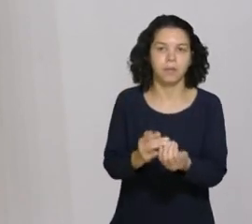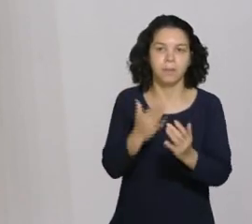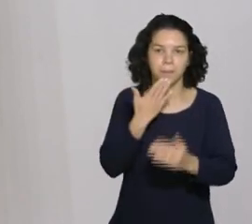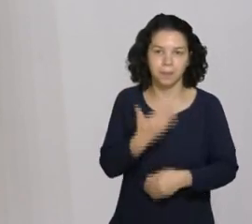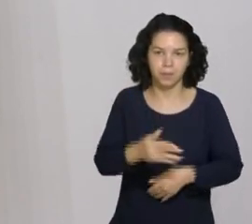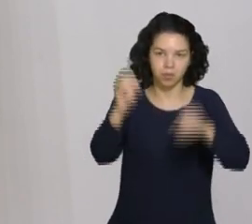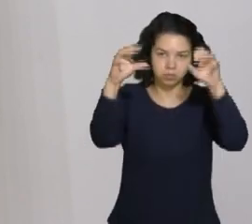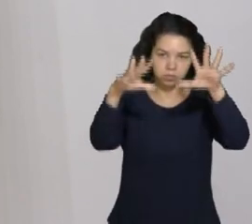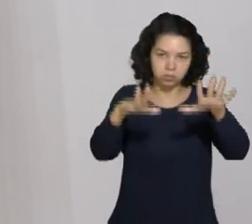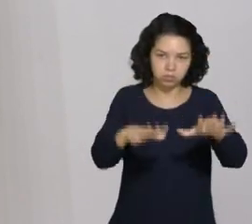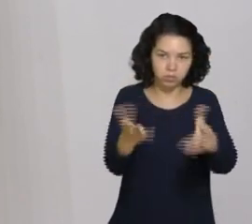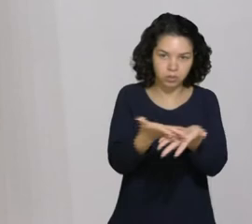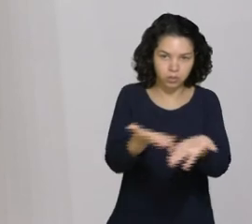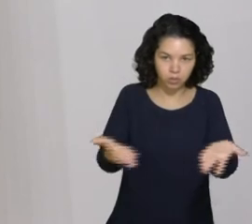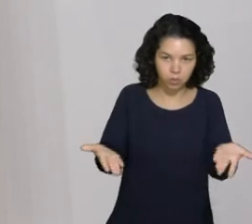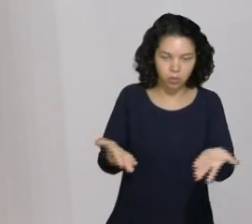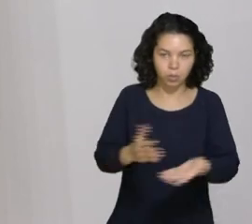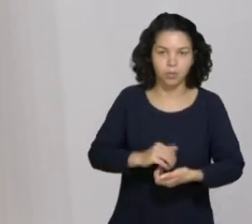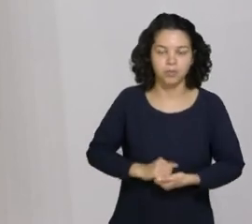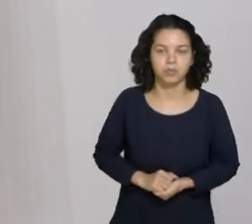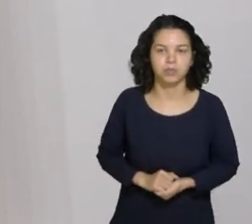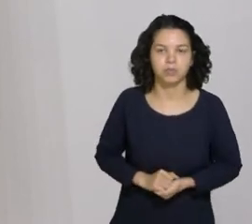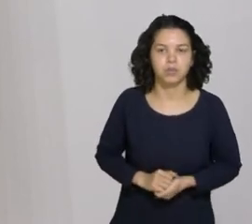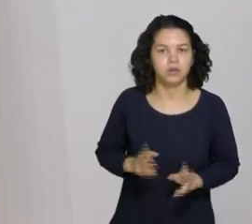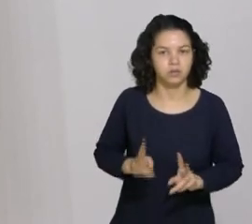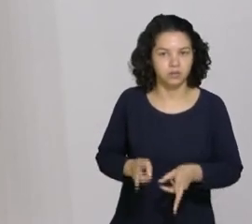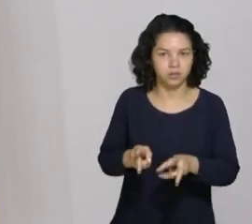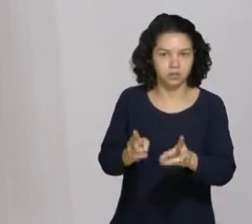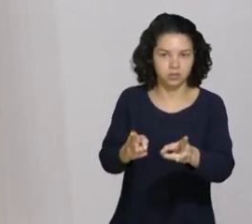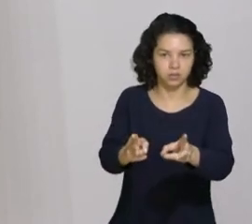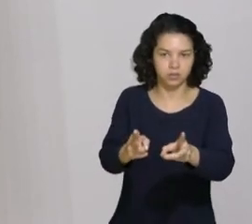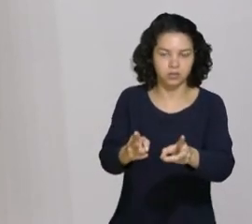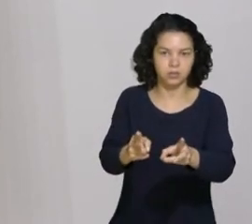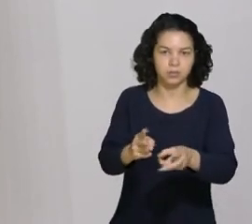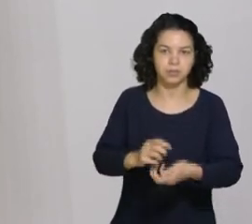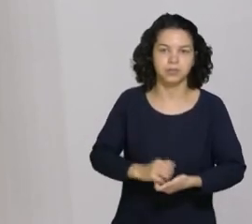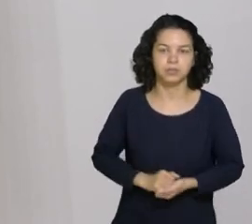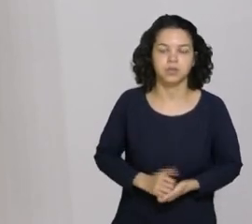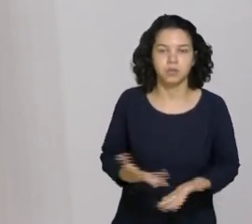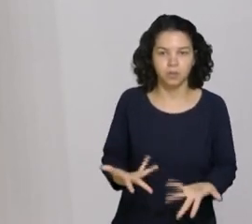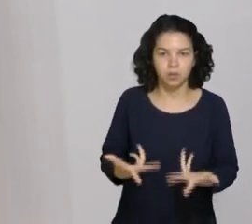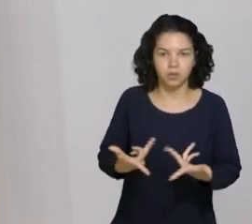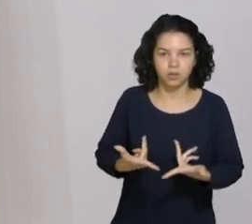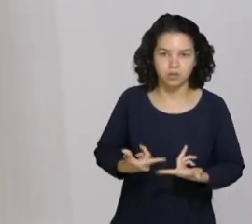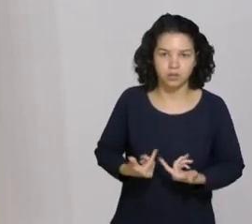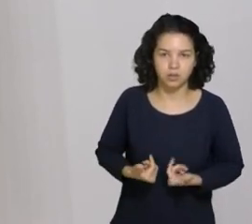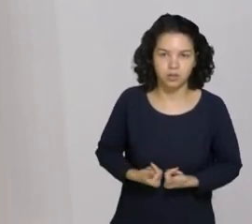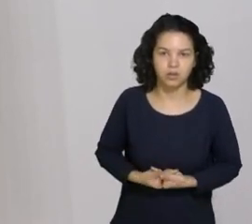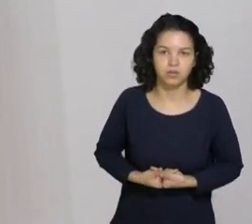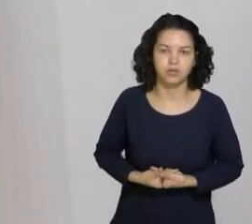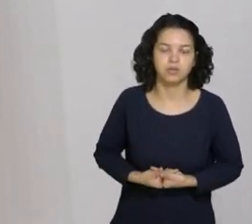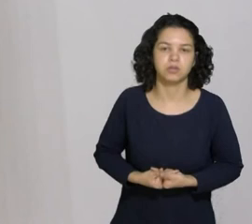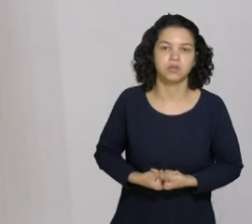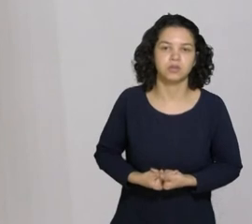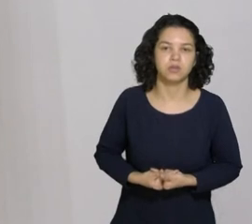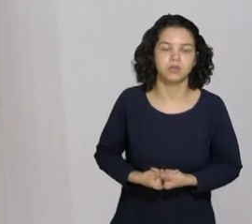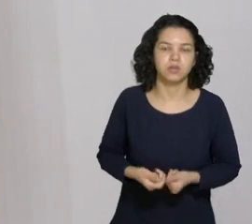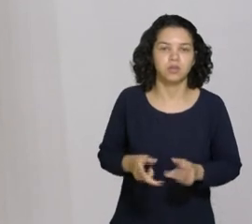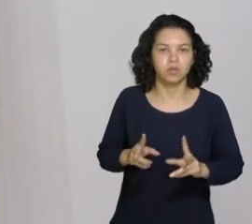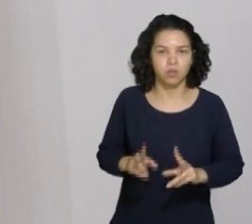a todos que aqui passaram e que Deus sempre e a qualidade como se tiveram